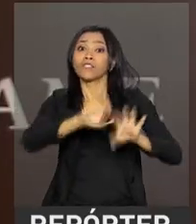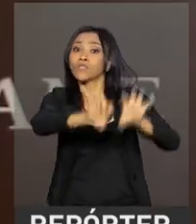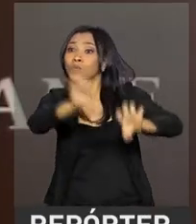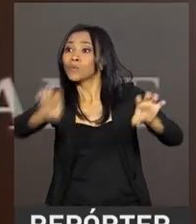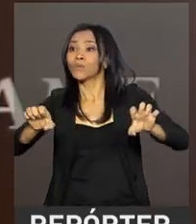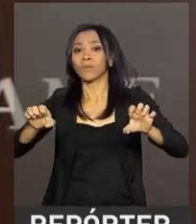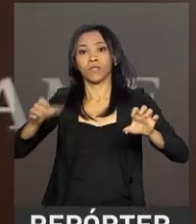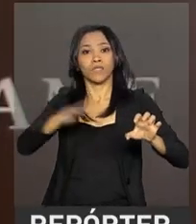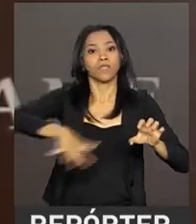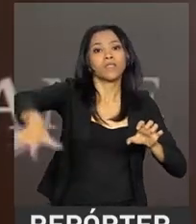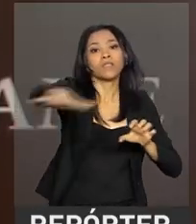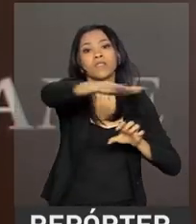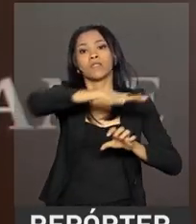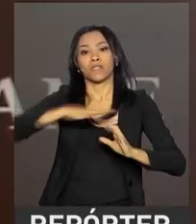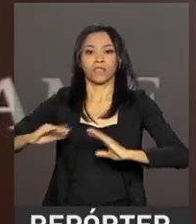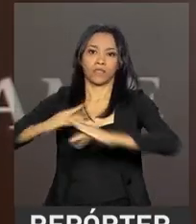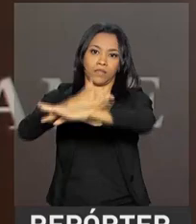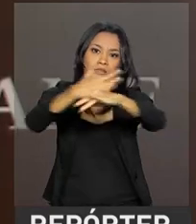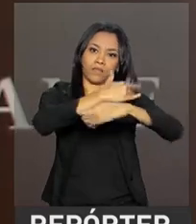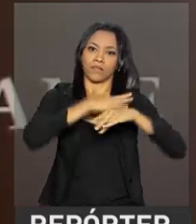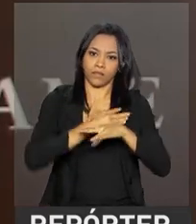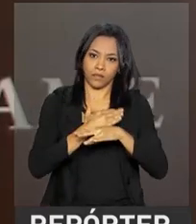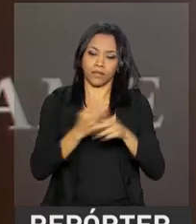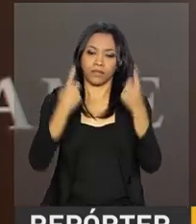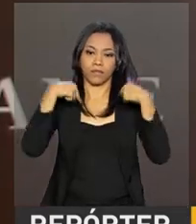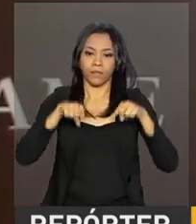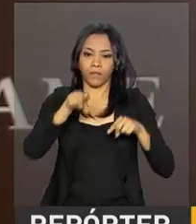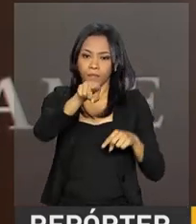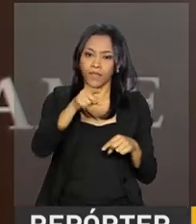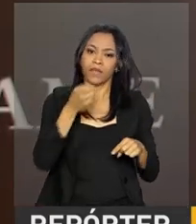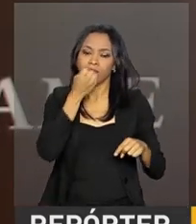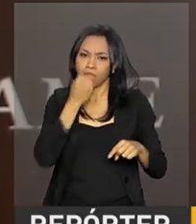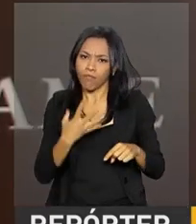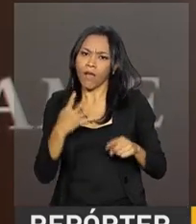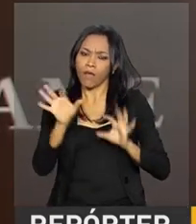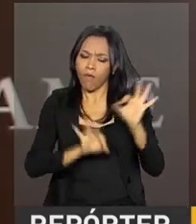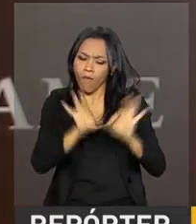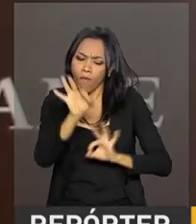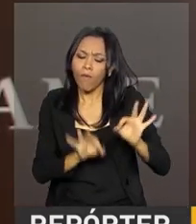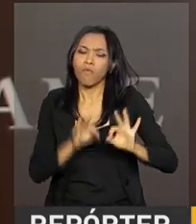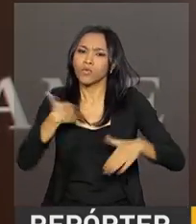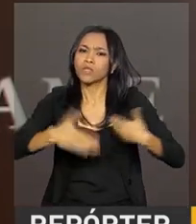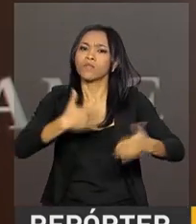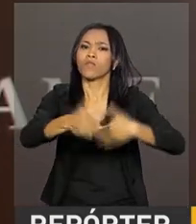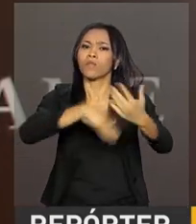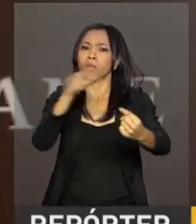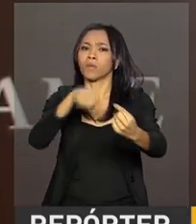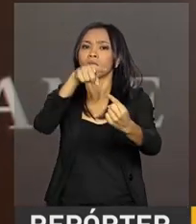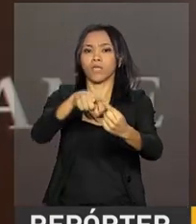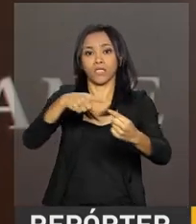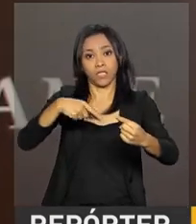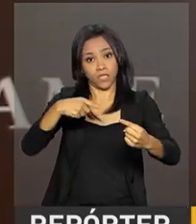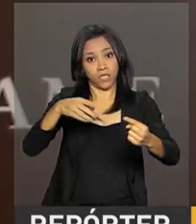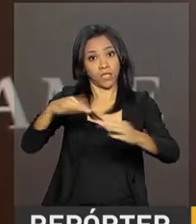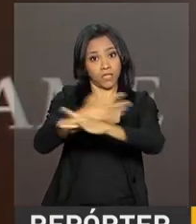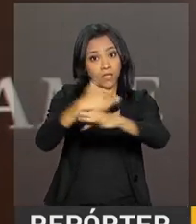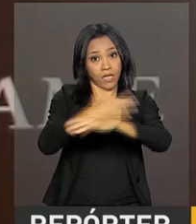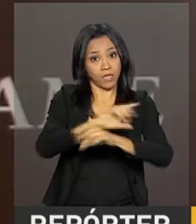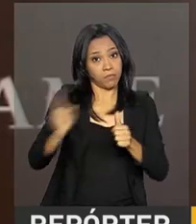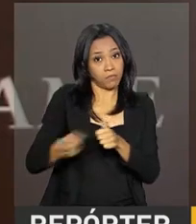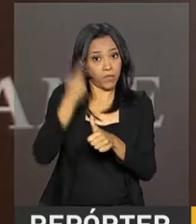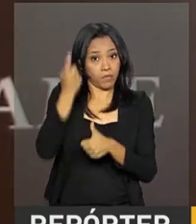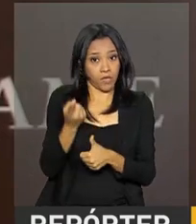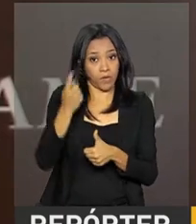para o desenvolvimento e principalmente para o correto e planejado desenvolvimento das cidades brasileiras. Primeiro, induzir para